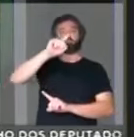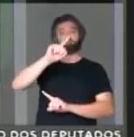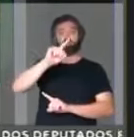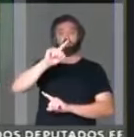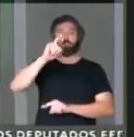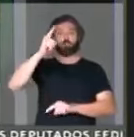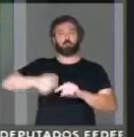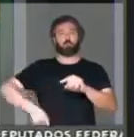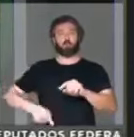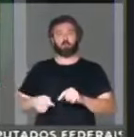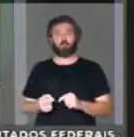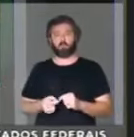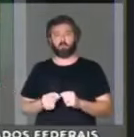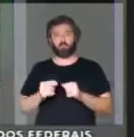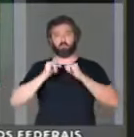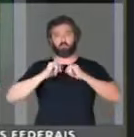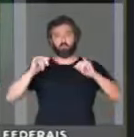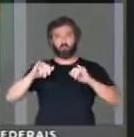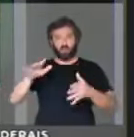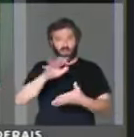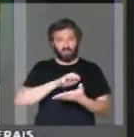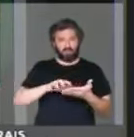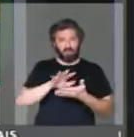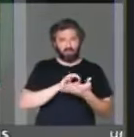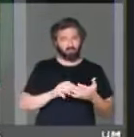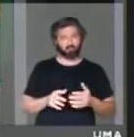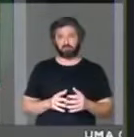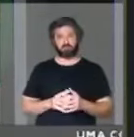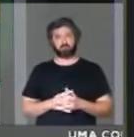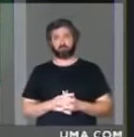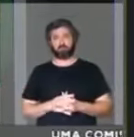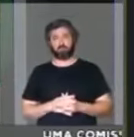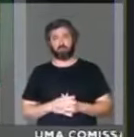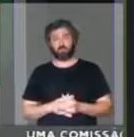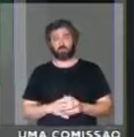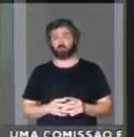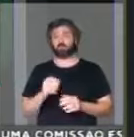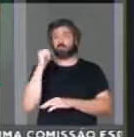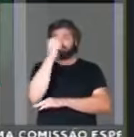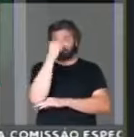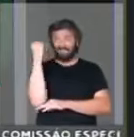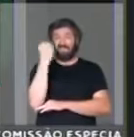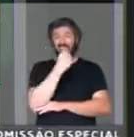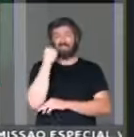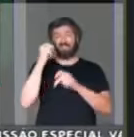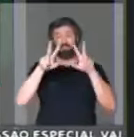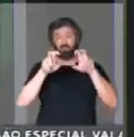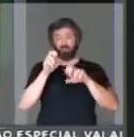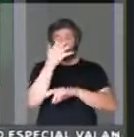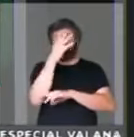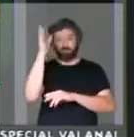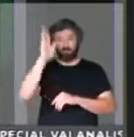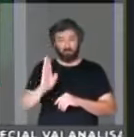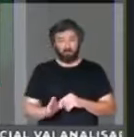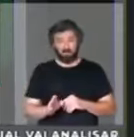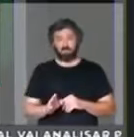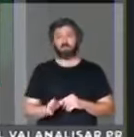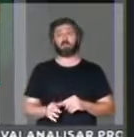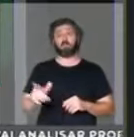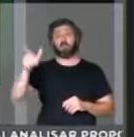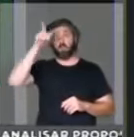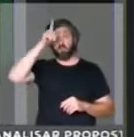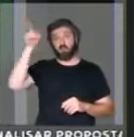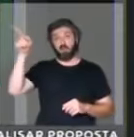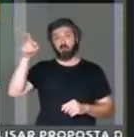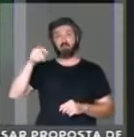proibir a divulgação dos dados a gravidade é tanto na questão ambiental brasileira que a alemanha